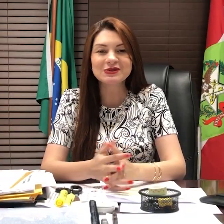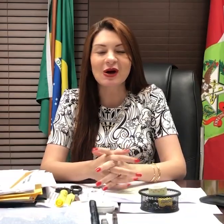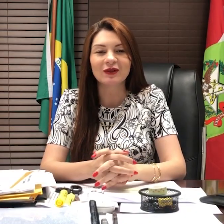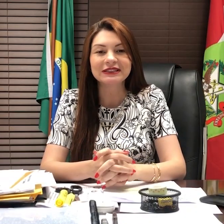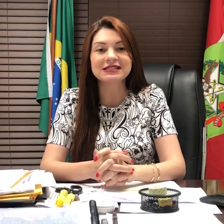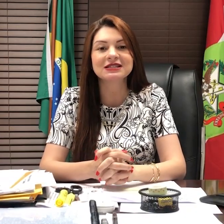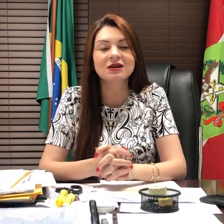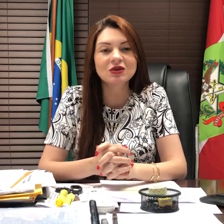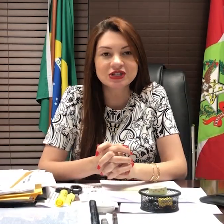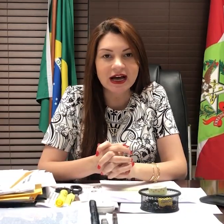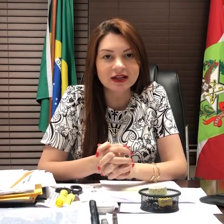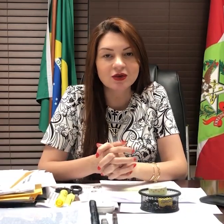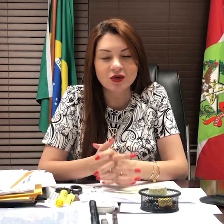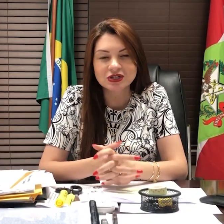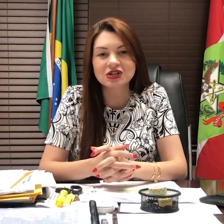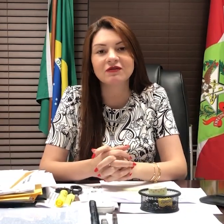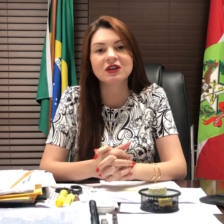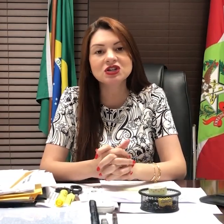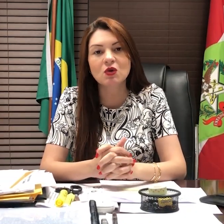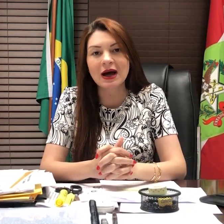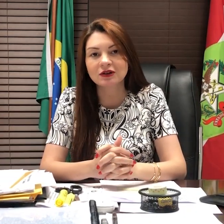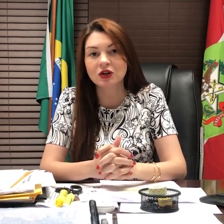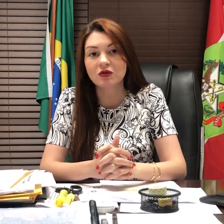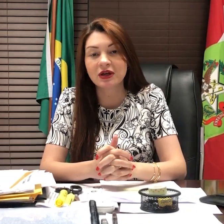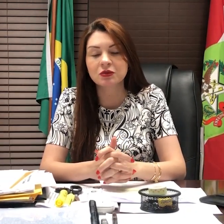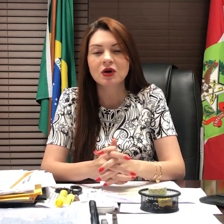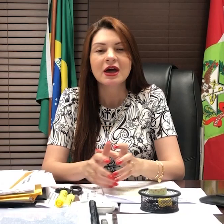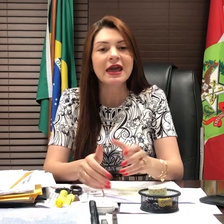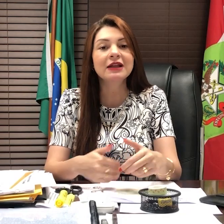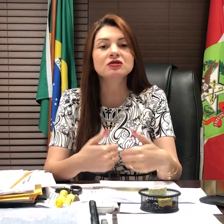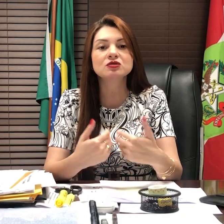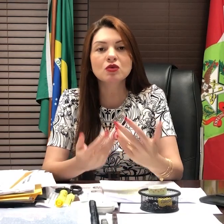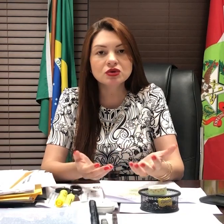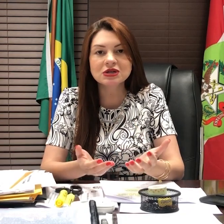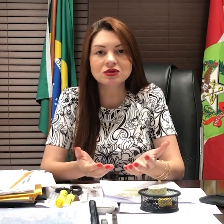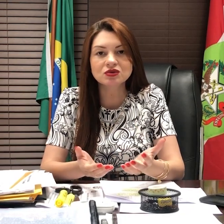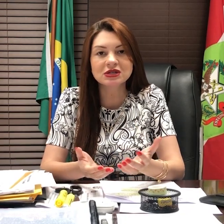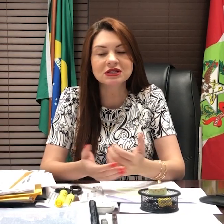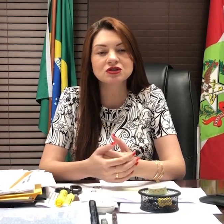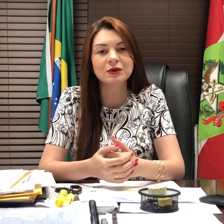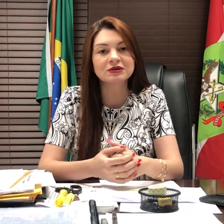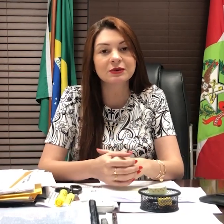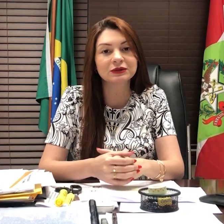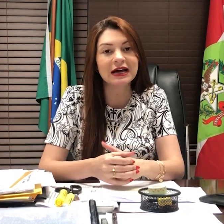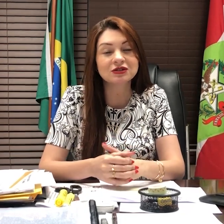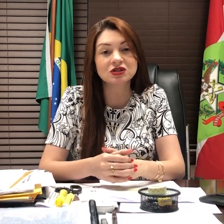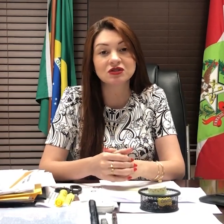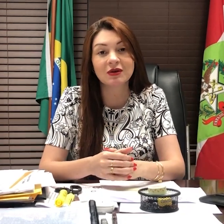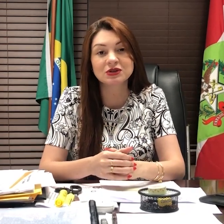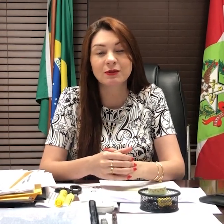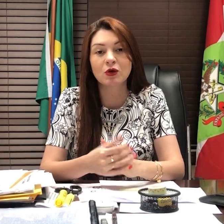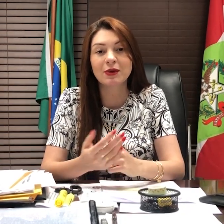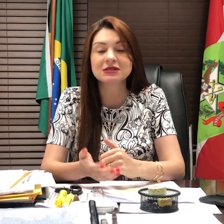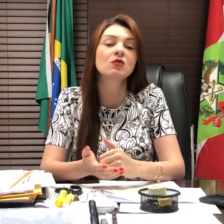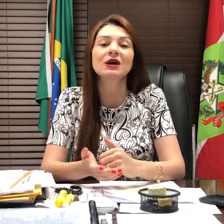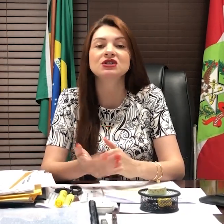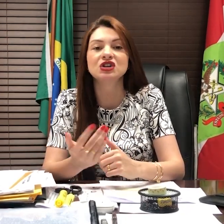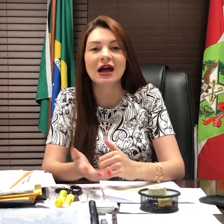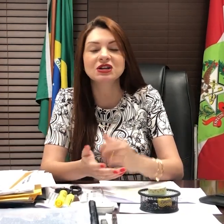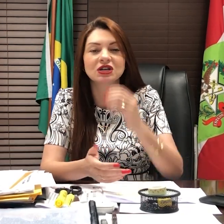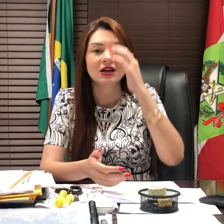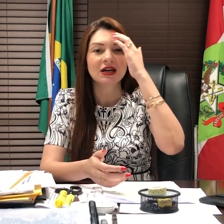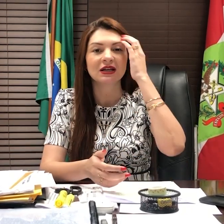Bem pessoal, na sessão ordinária de hoje, dia 24 de novembro, entre os muitos assuntos trazidos pelos deputados, nós tivemos a preocupação